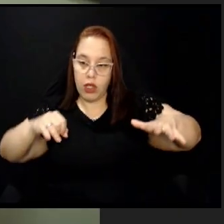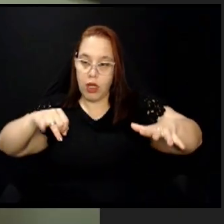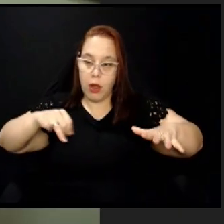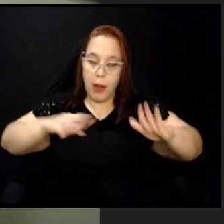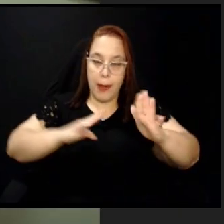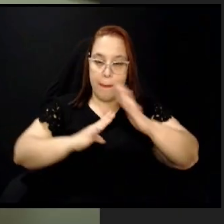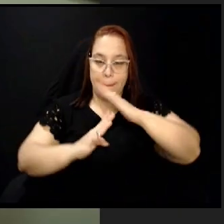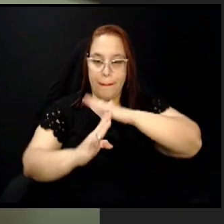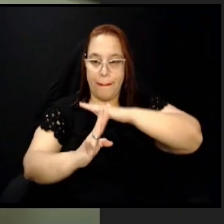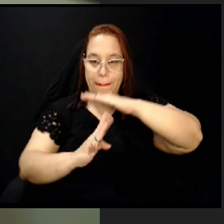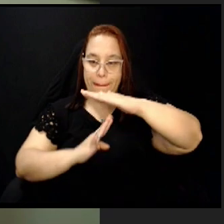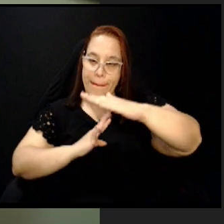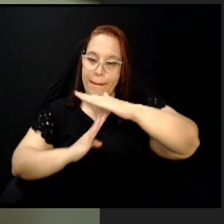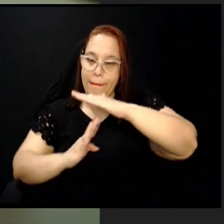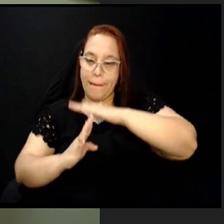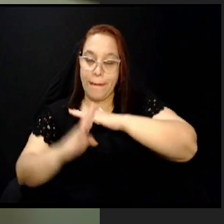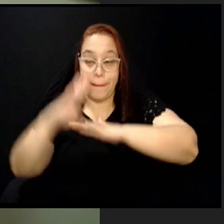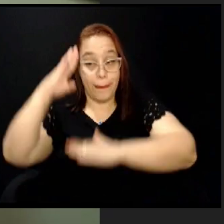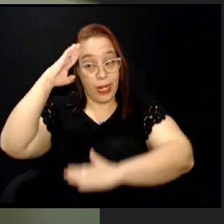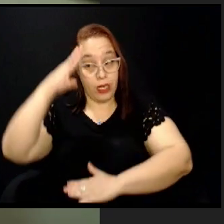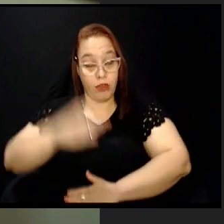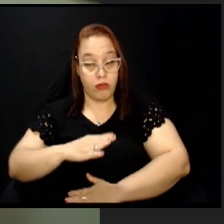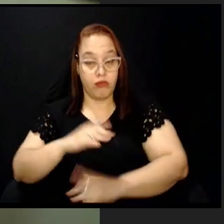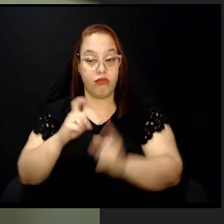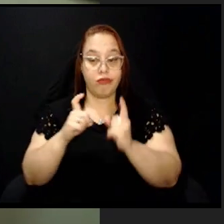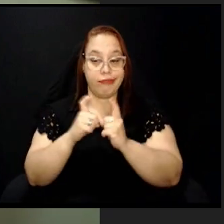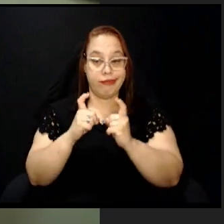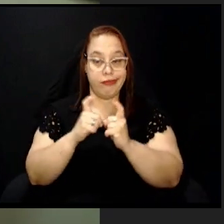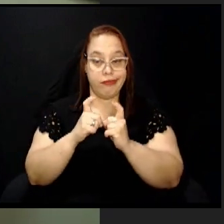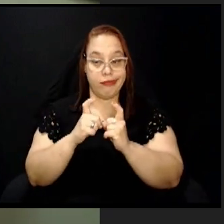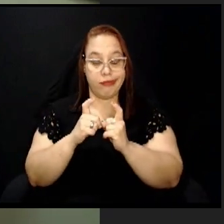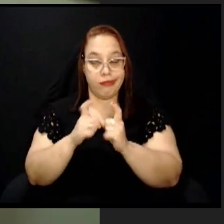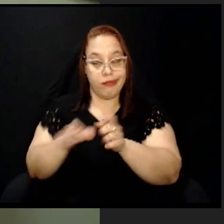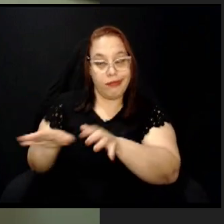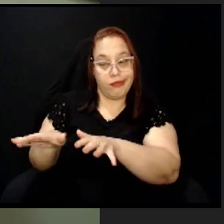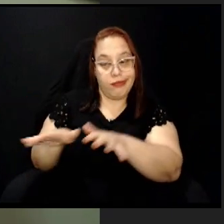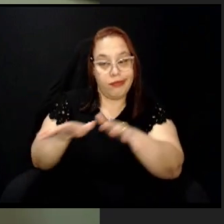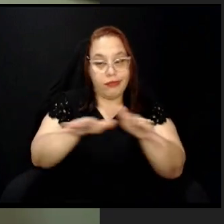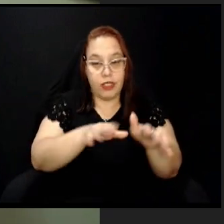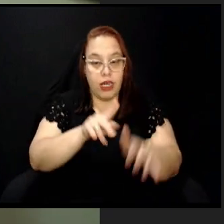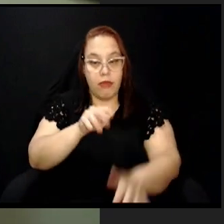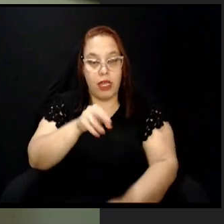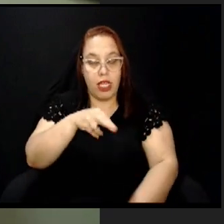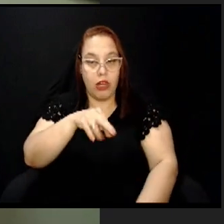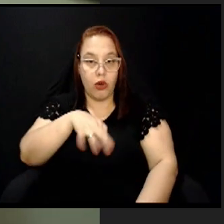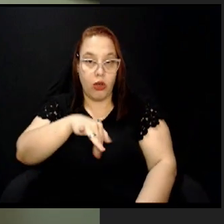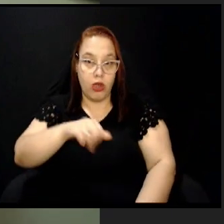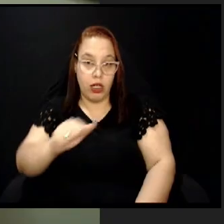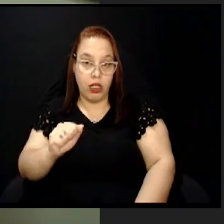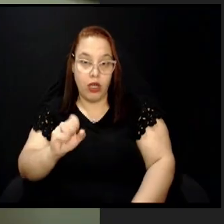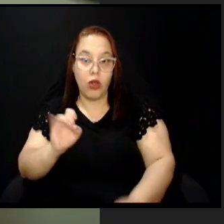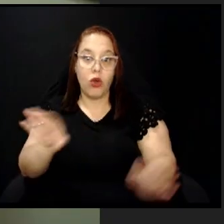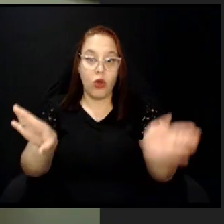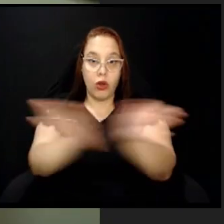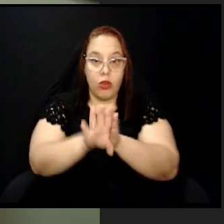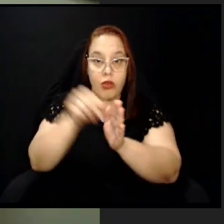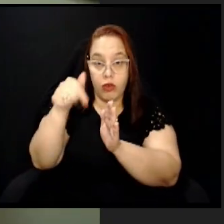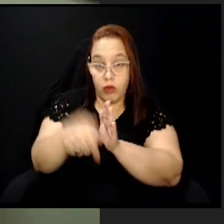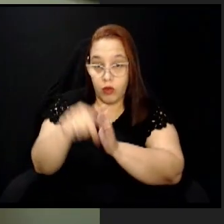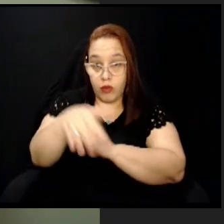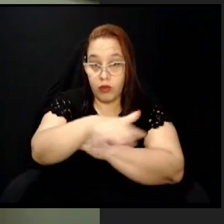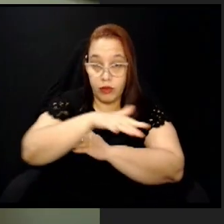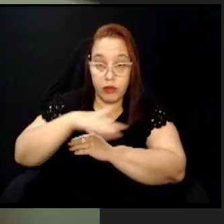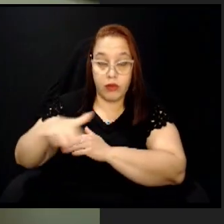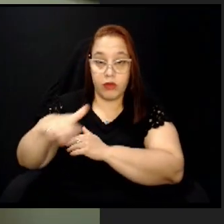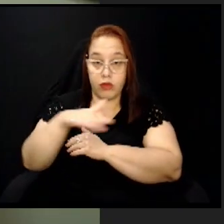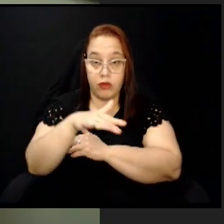migração, só que principalmente de pinguins que acabam vindo da região da Patagônia. Só que a hora que eles chegam aqui na nossa